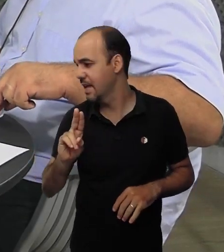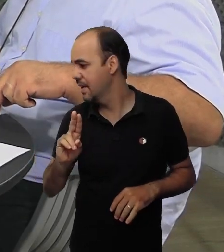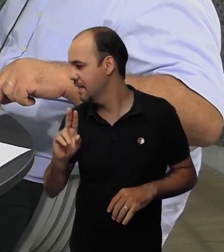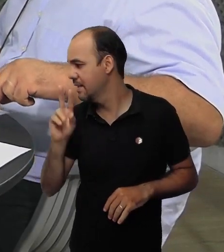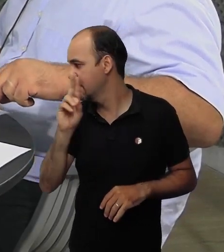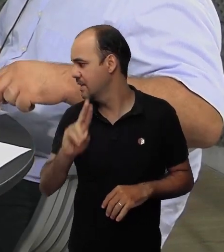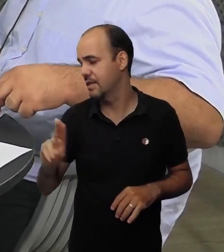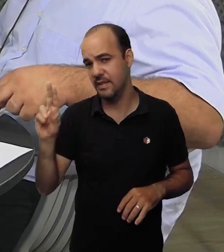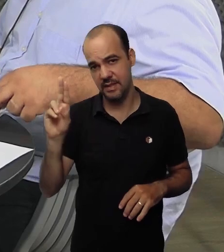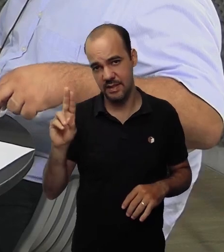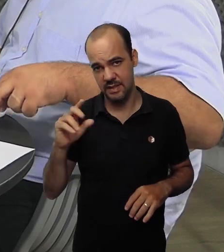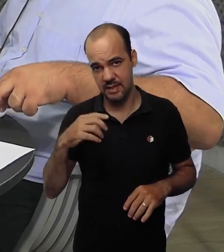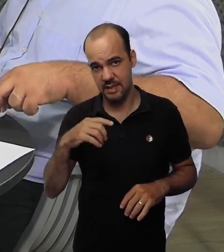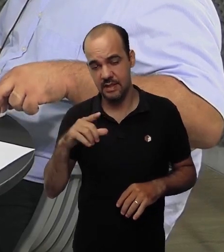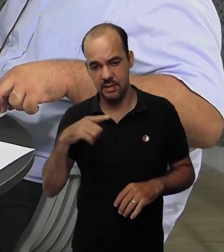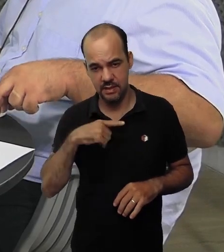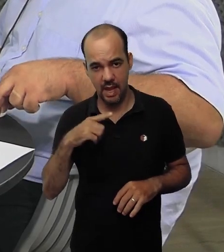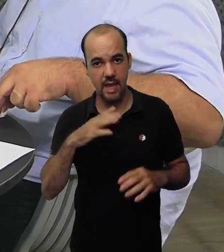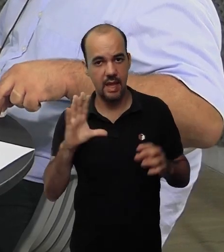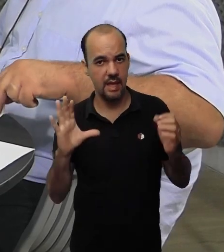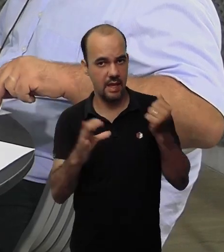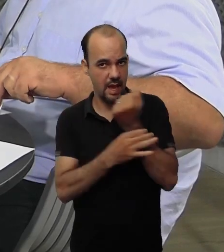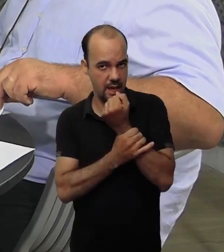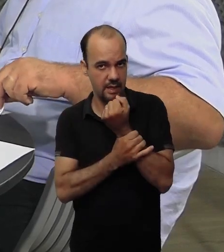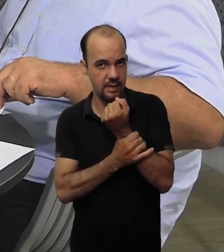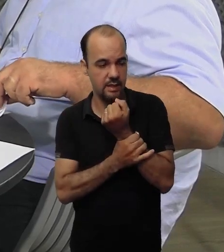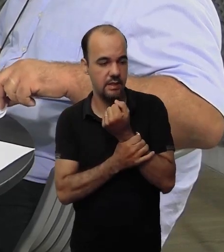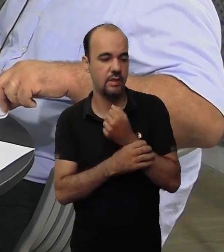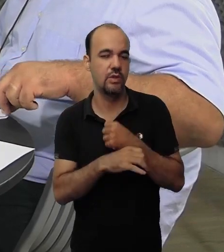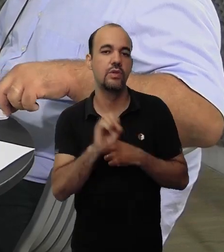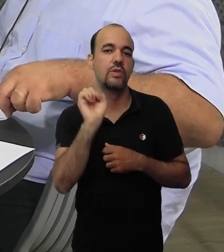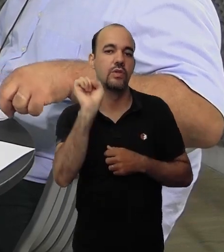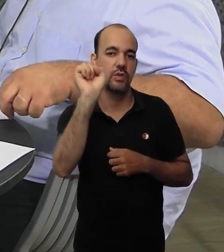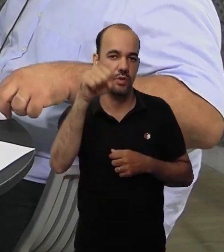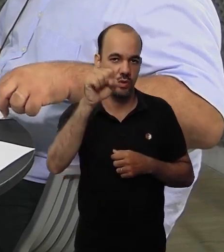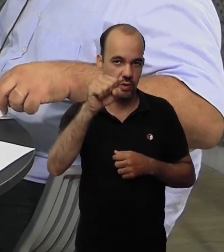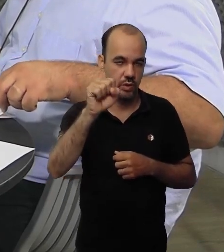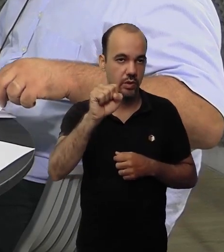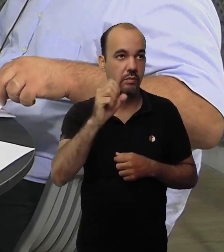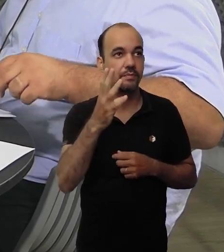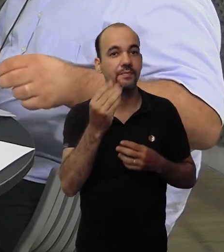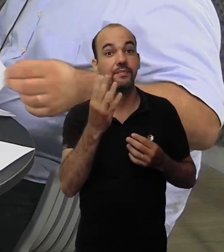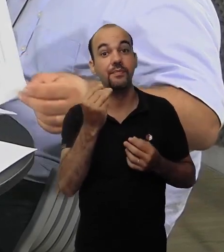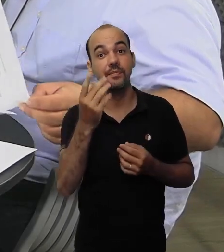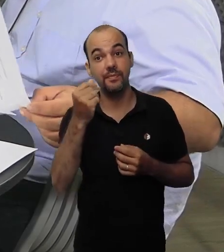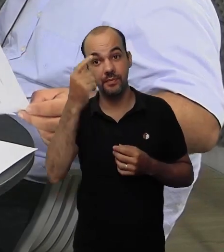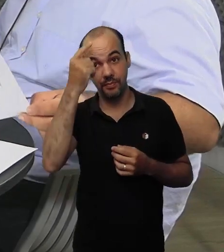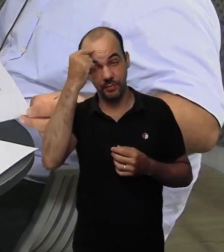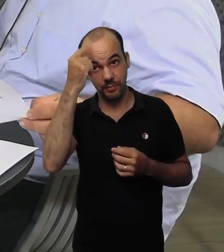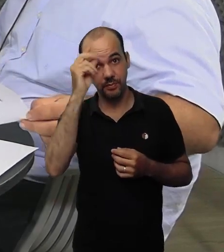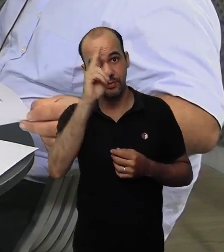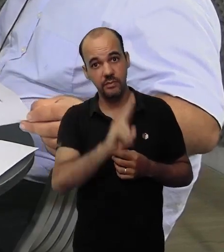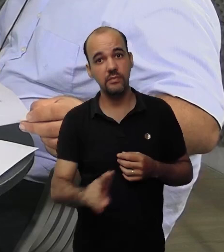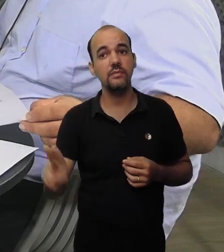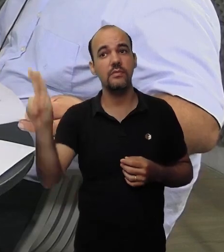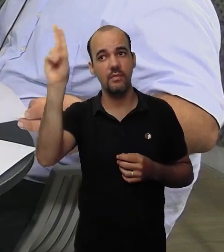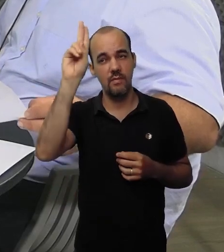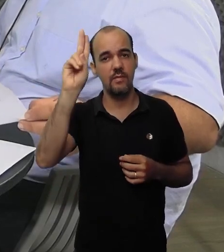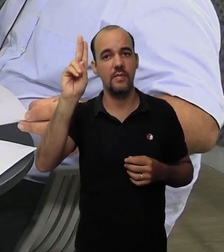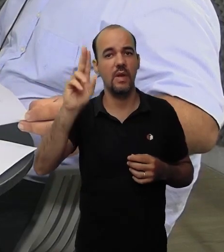Se existe essa garantia, Existe. Muitas universidades no país, inclusive USP, Unicamp,